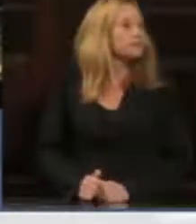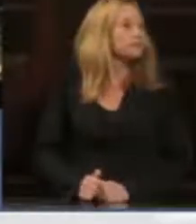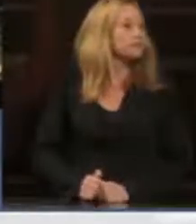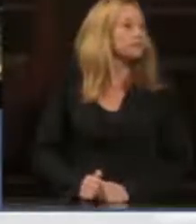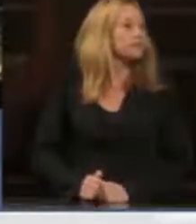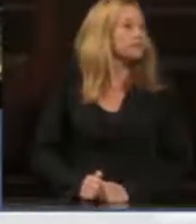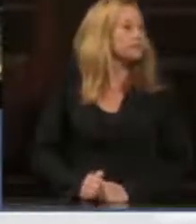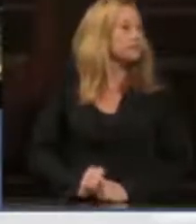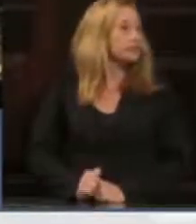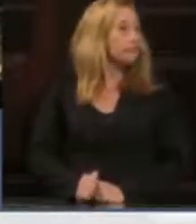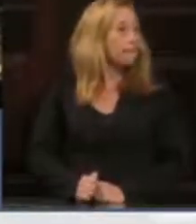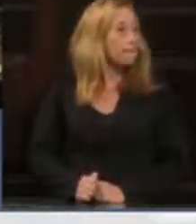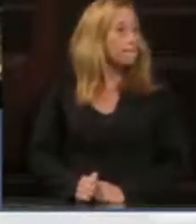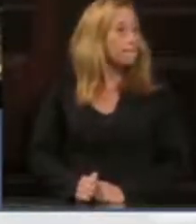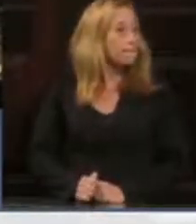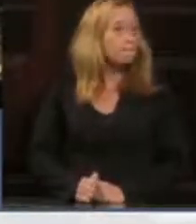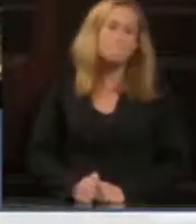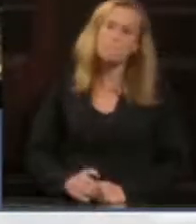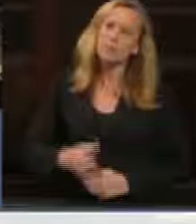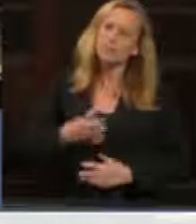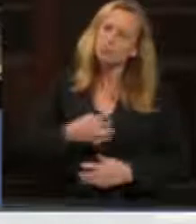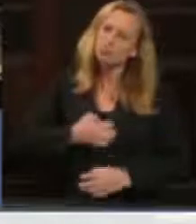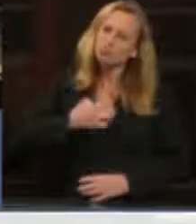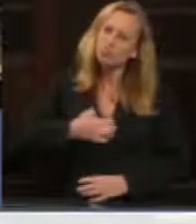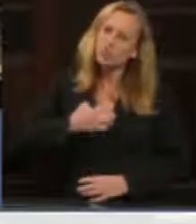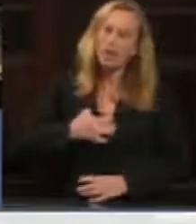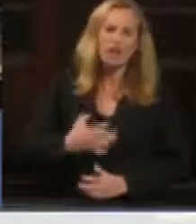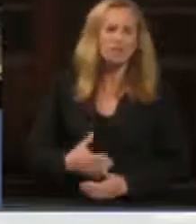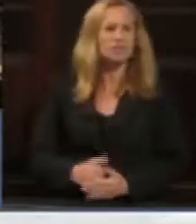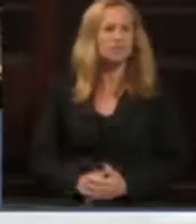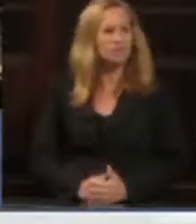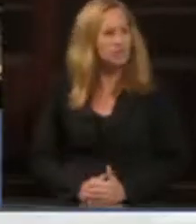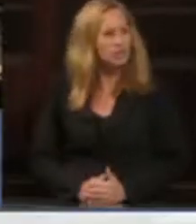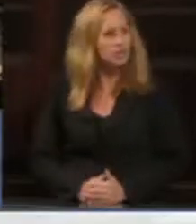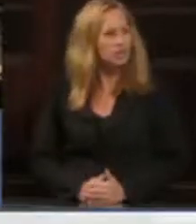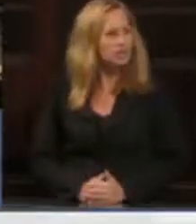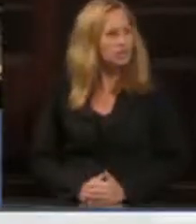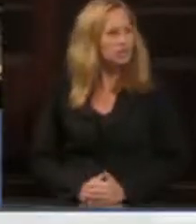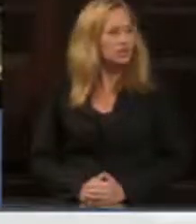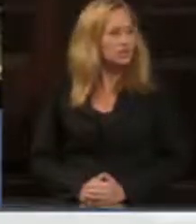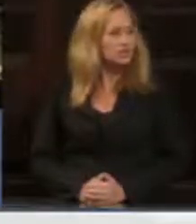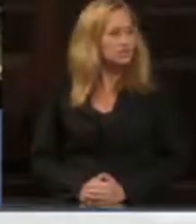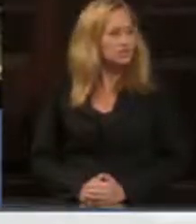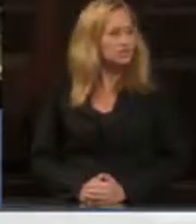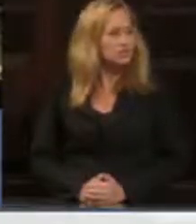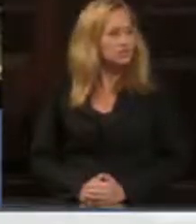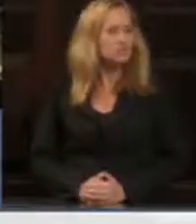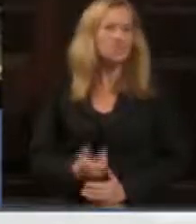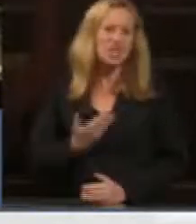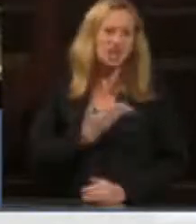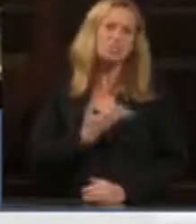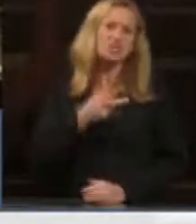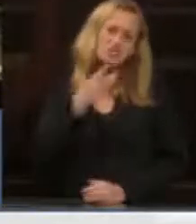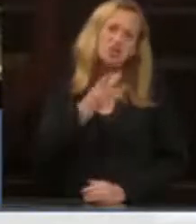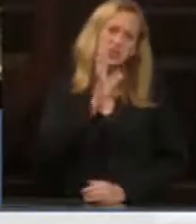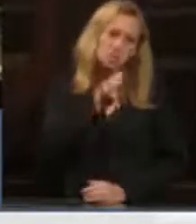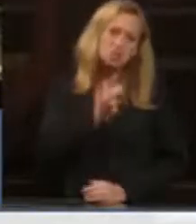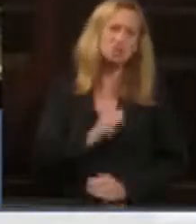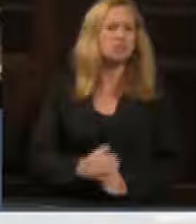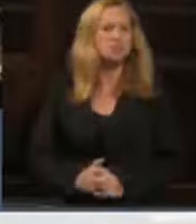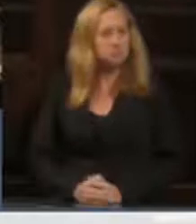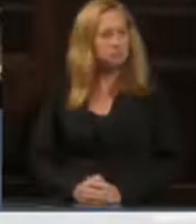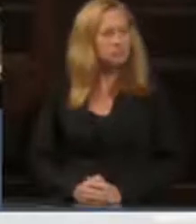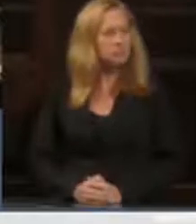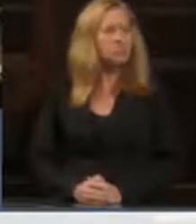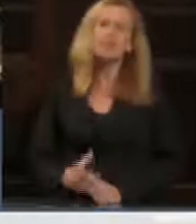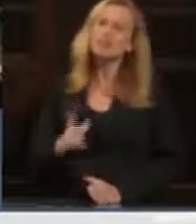do alvo do ódio que Vossa Senhoria, Vossa Excelência, muito bem coloca nessa tarde.